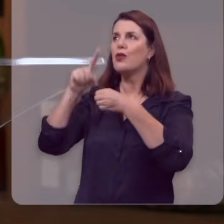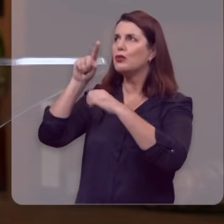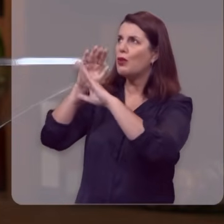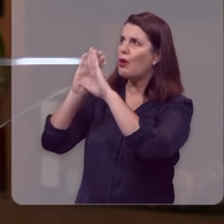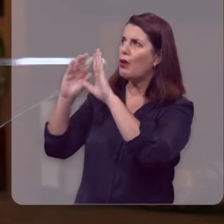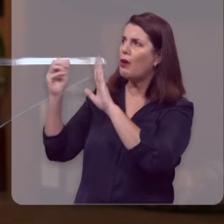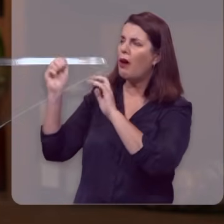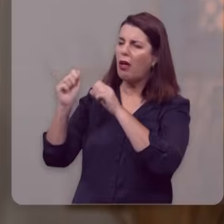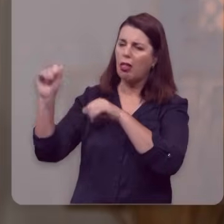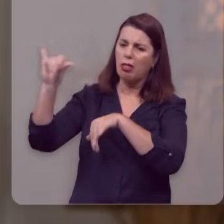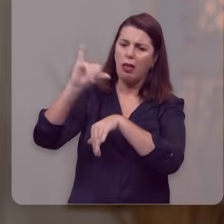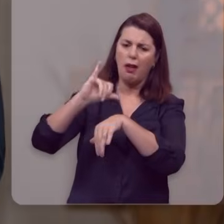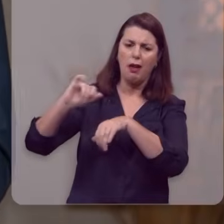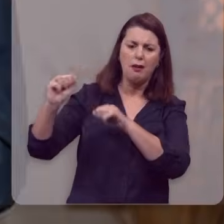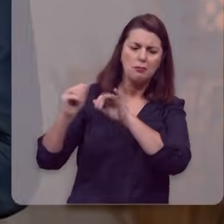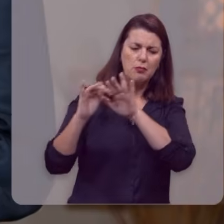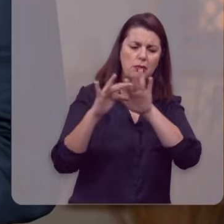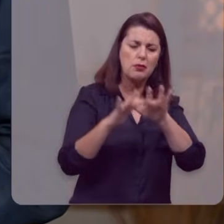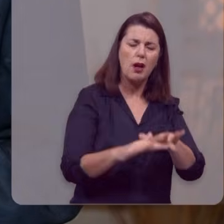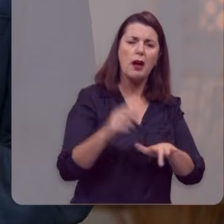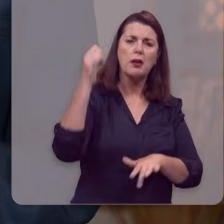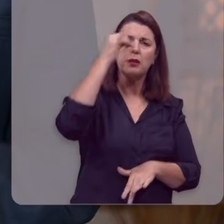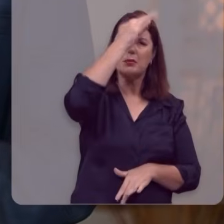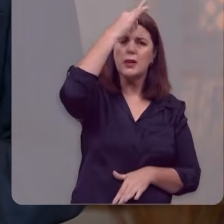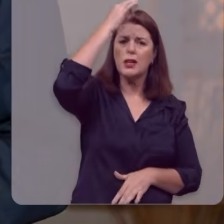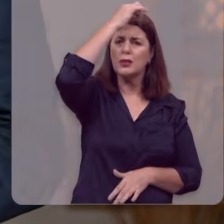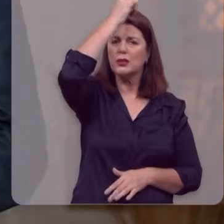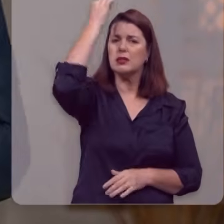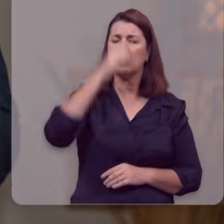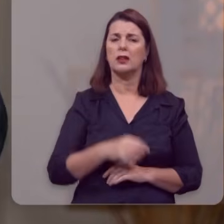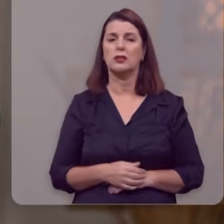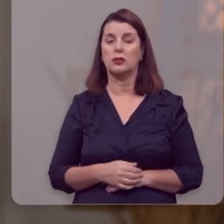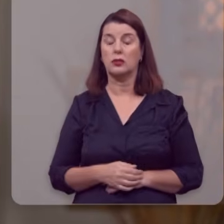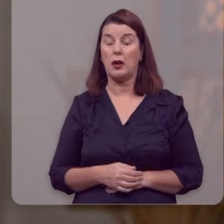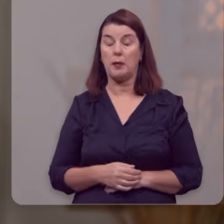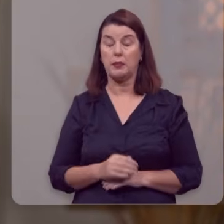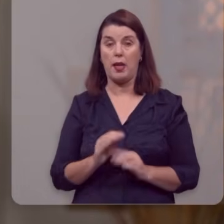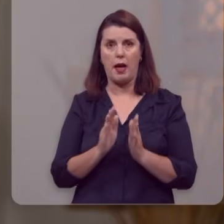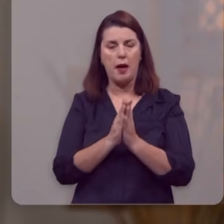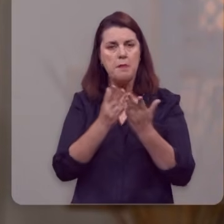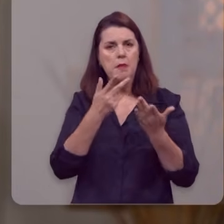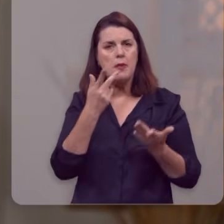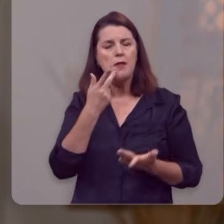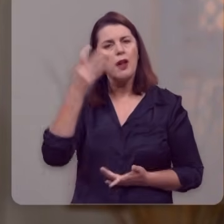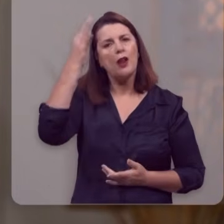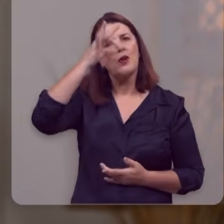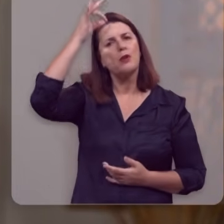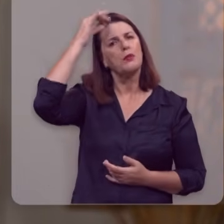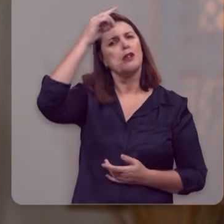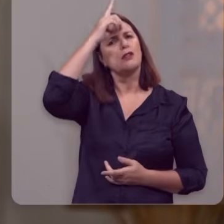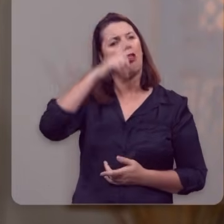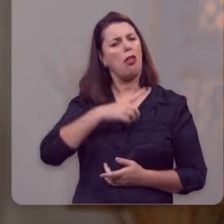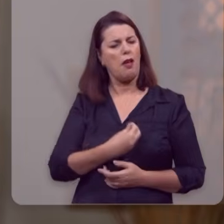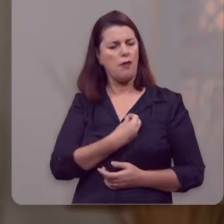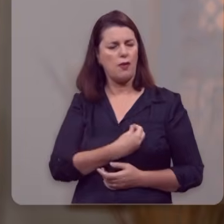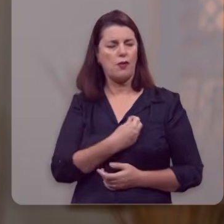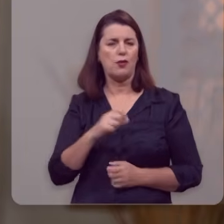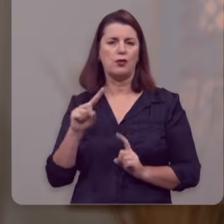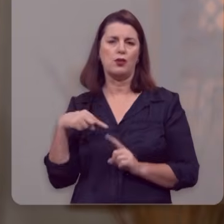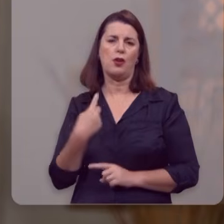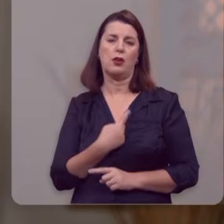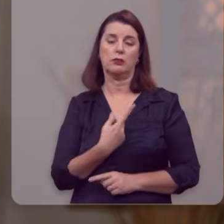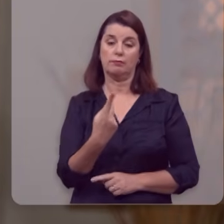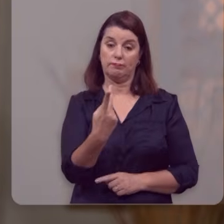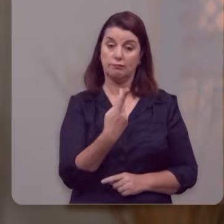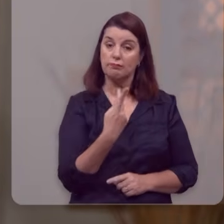Santo. Agora diz a Bíblia que o Espírito Santo habita em nós, que você